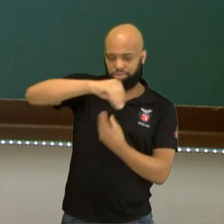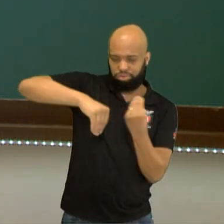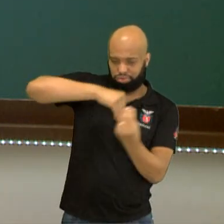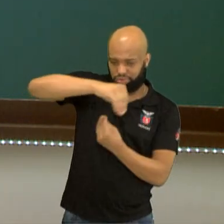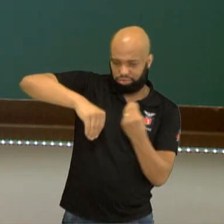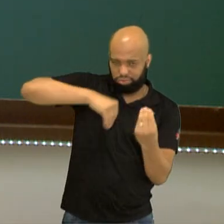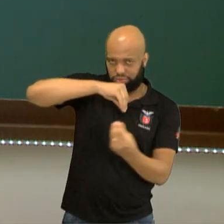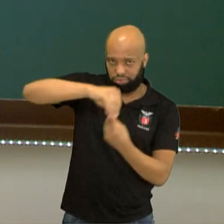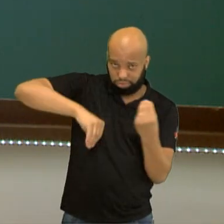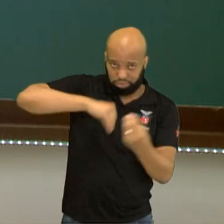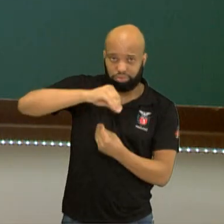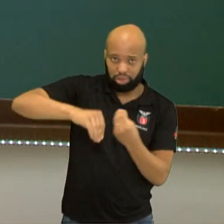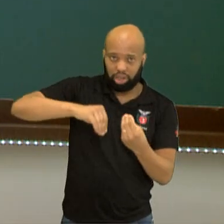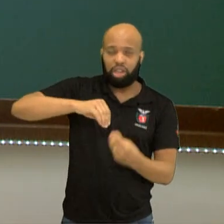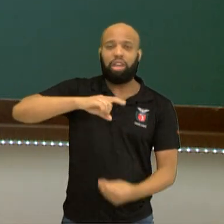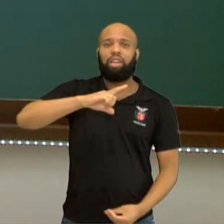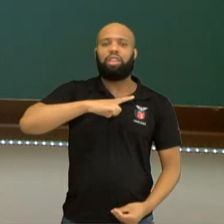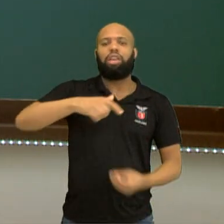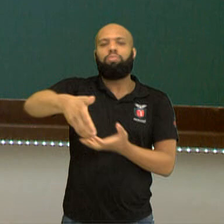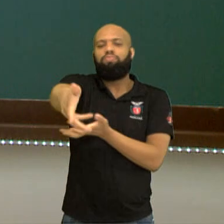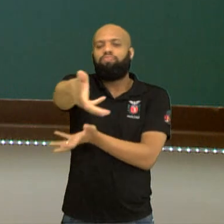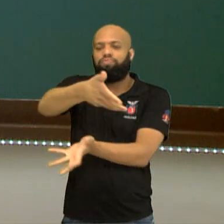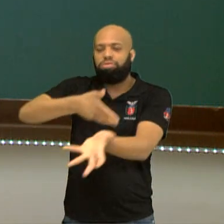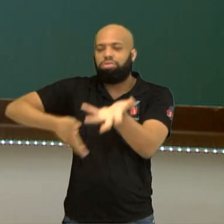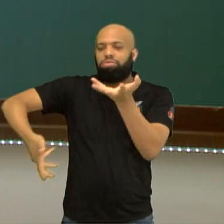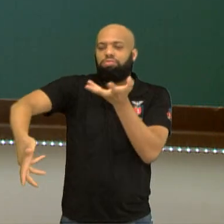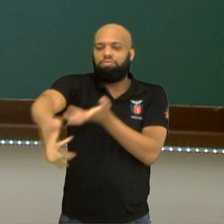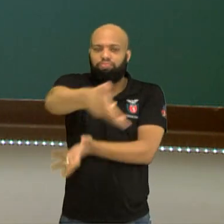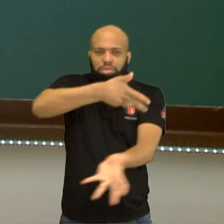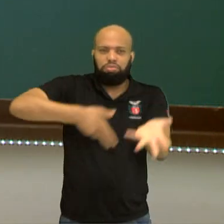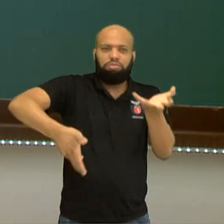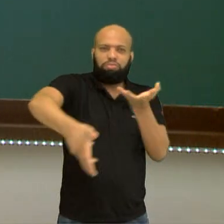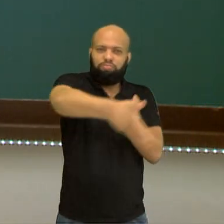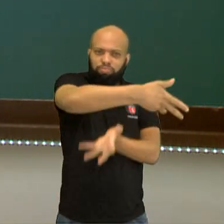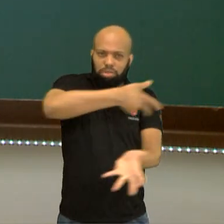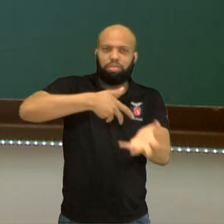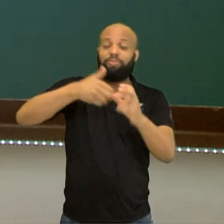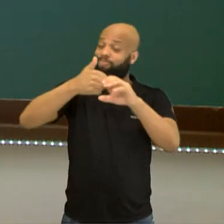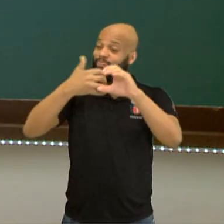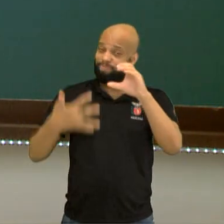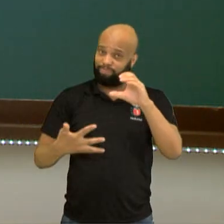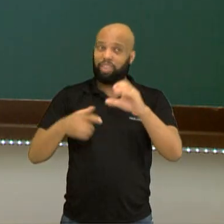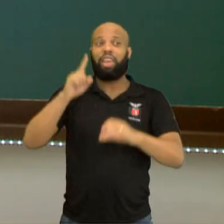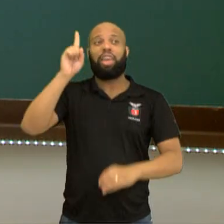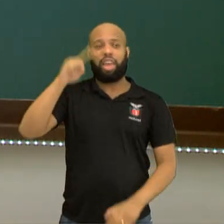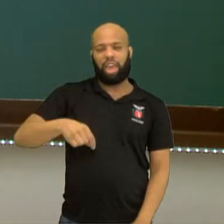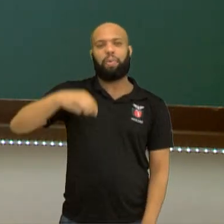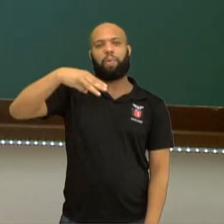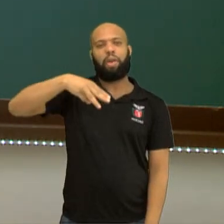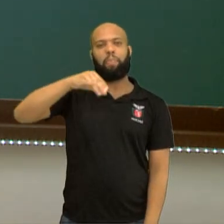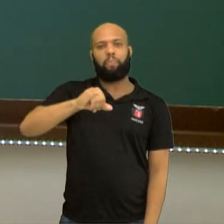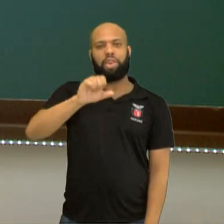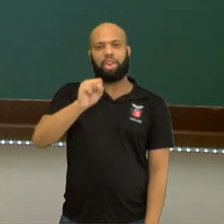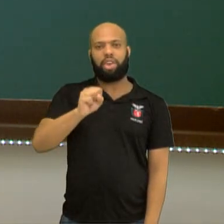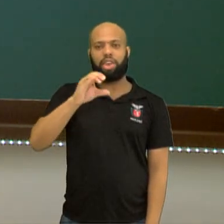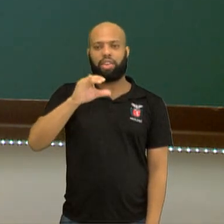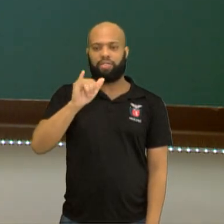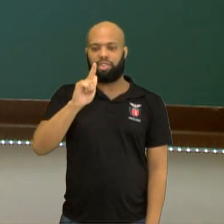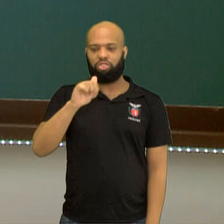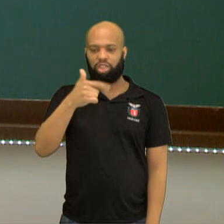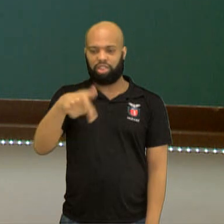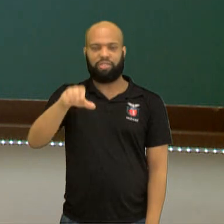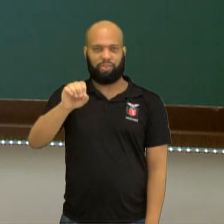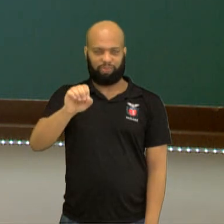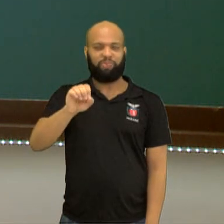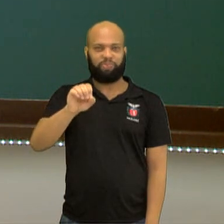então existem trocas ali nessas características, nós consideramos isso a miscigenação.